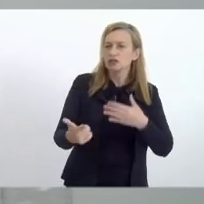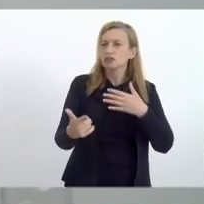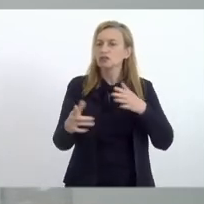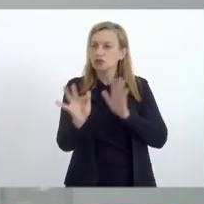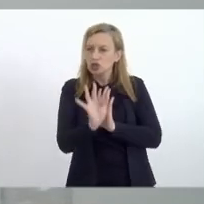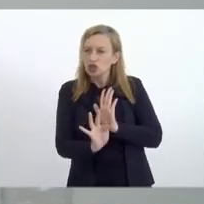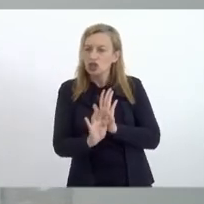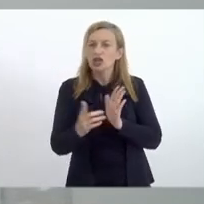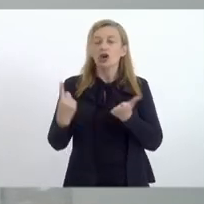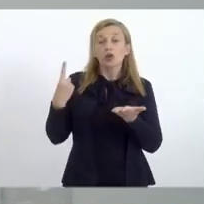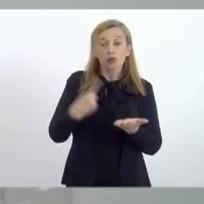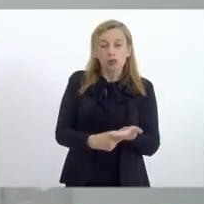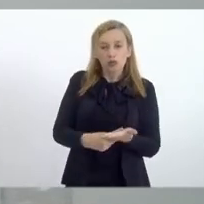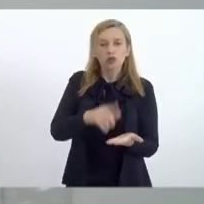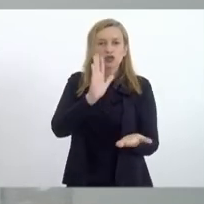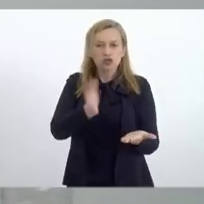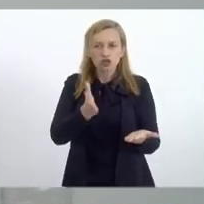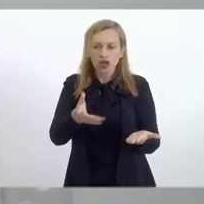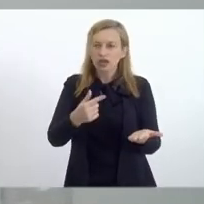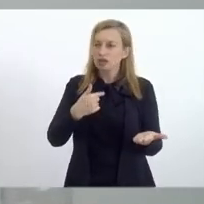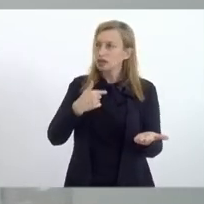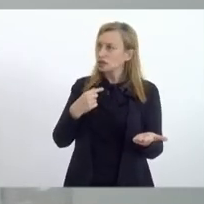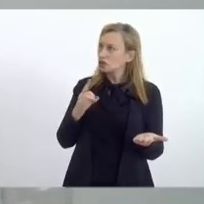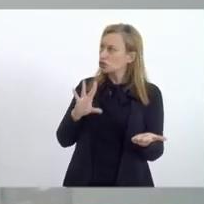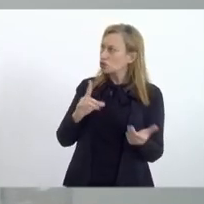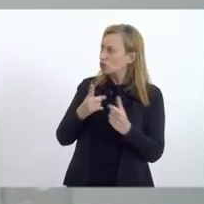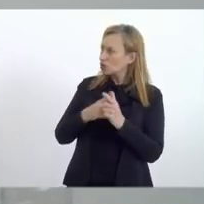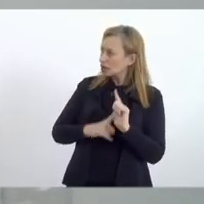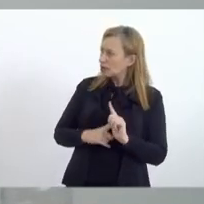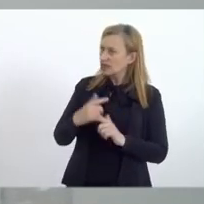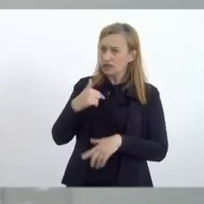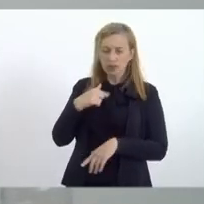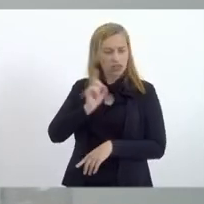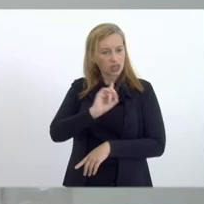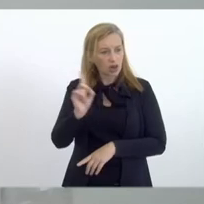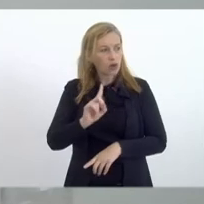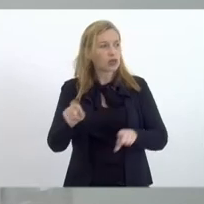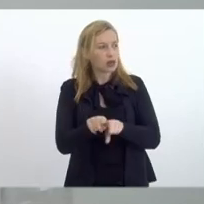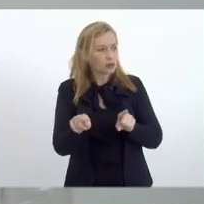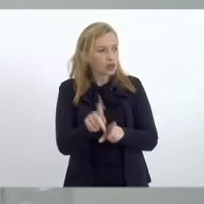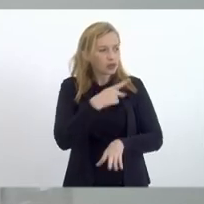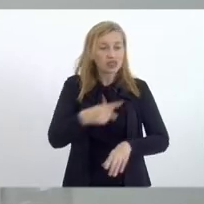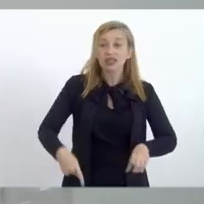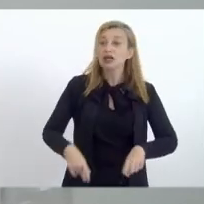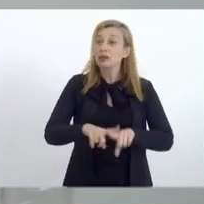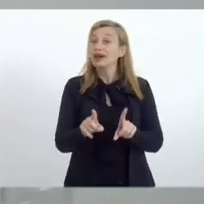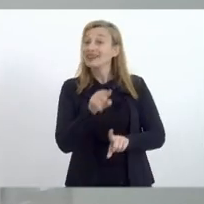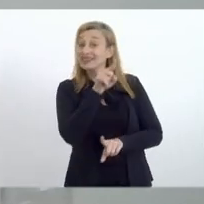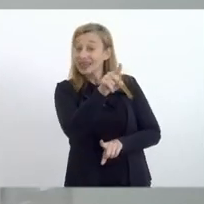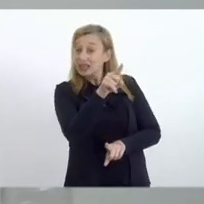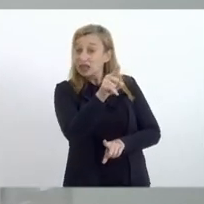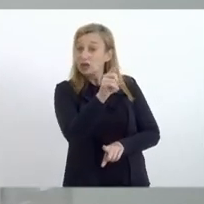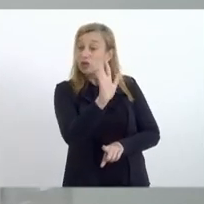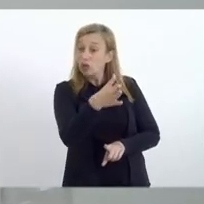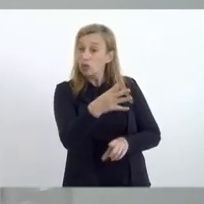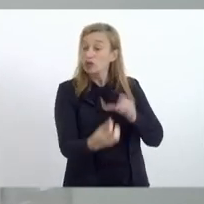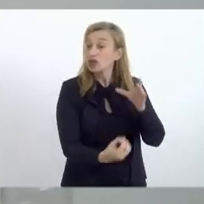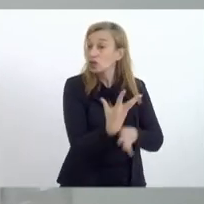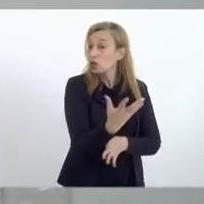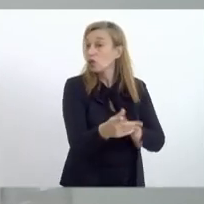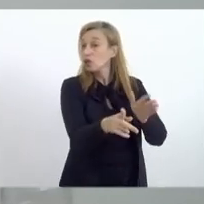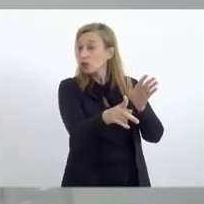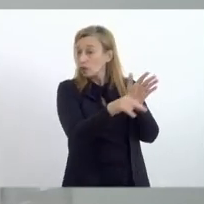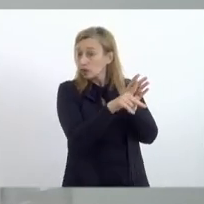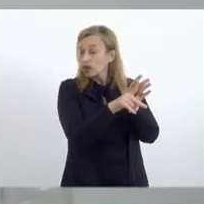afirmo o compromisso, não depende de nós exclusivamente, é uma decisão do presidente, mas ele, como autor, está querendo que esse texto